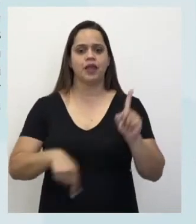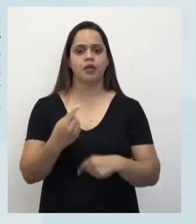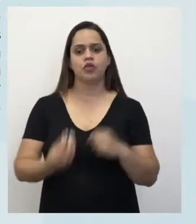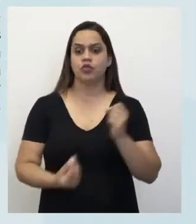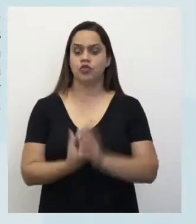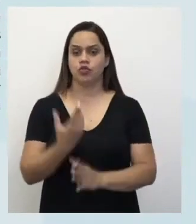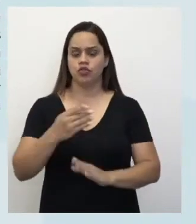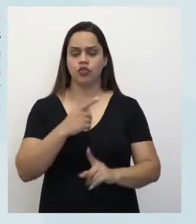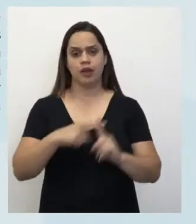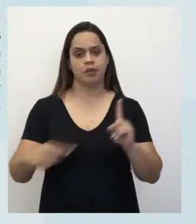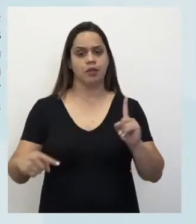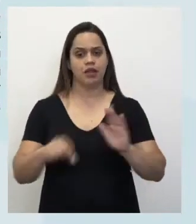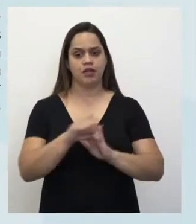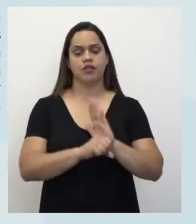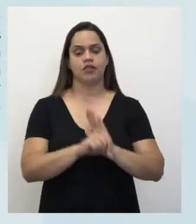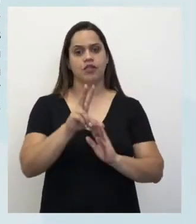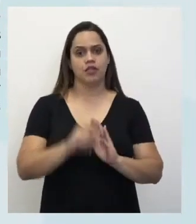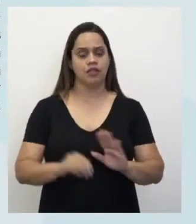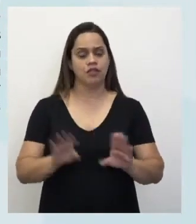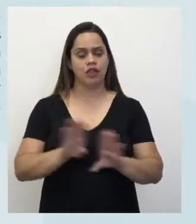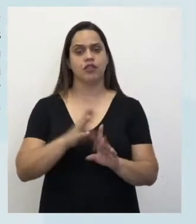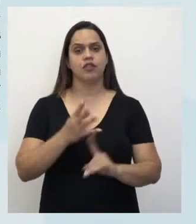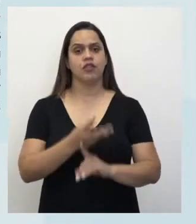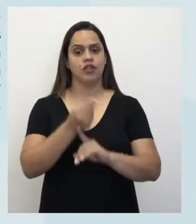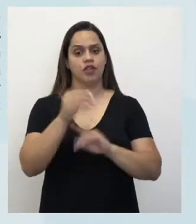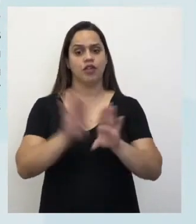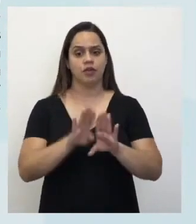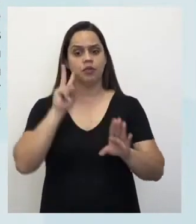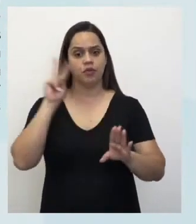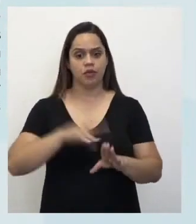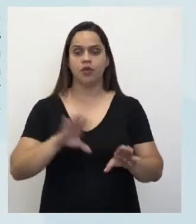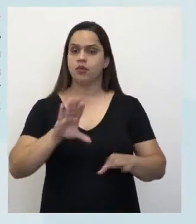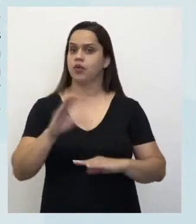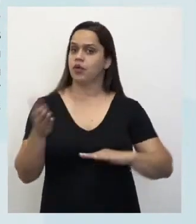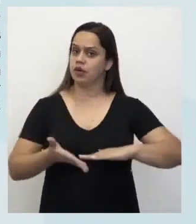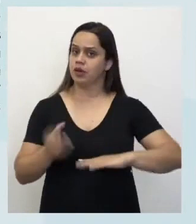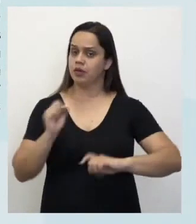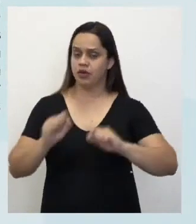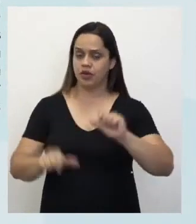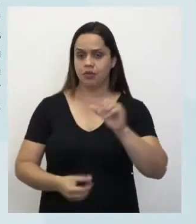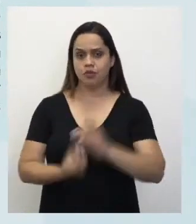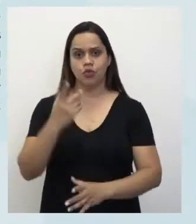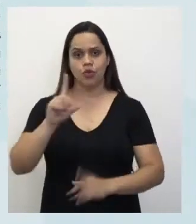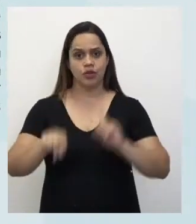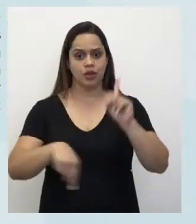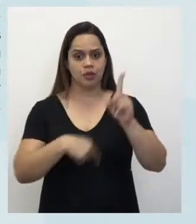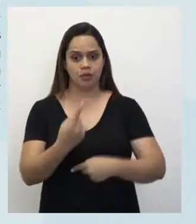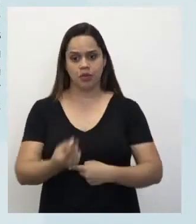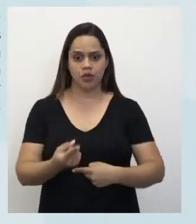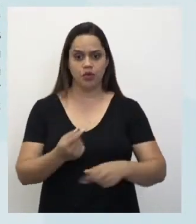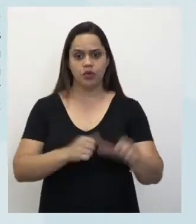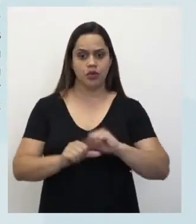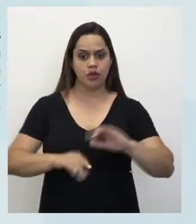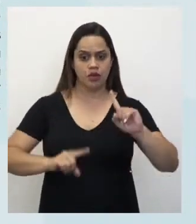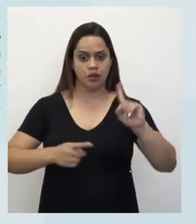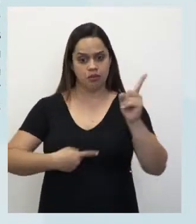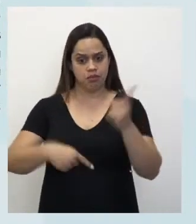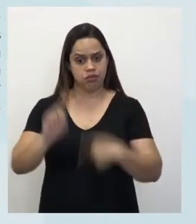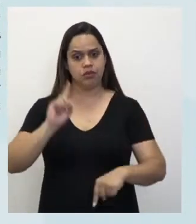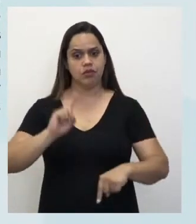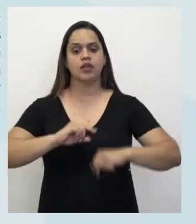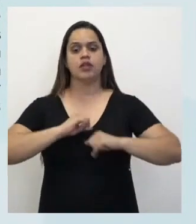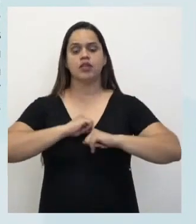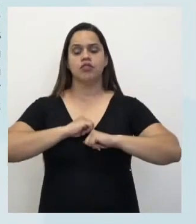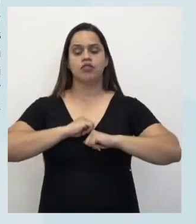século XX, a arte contemporânea é uma tendência que se originou como um desdobramento e superação de manifestações